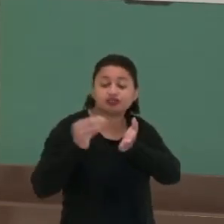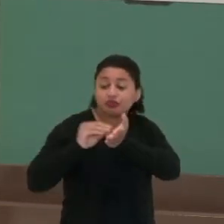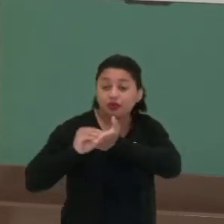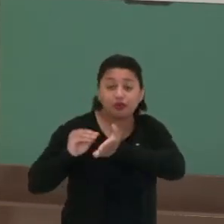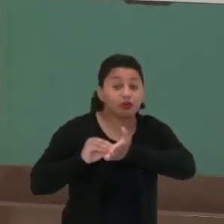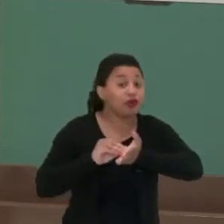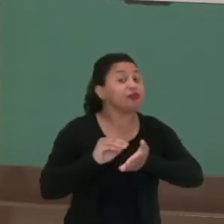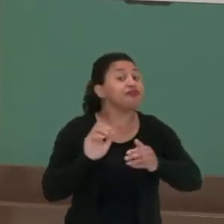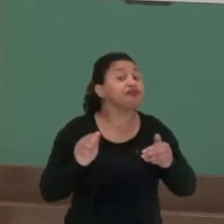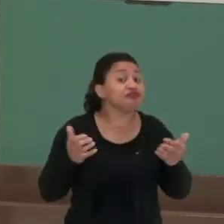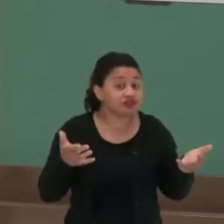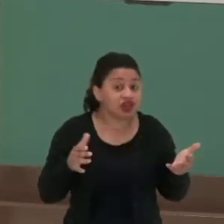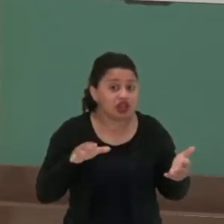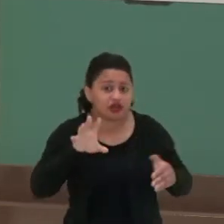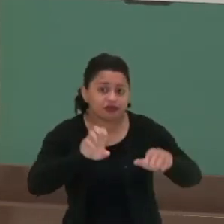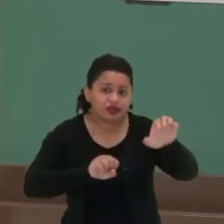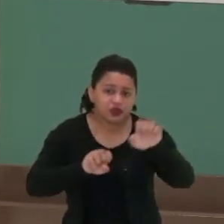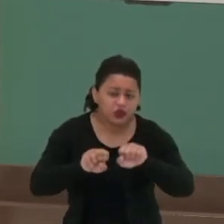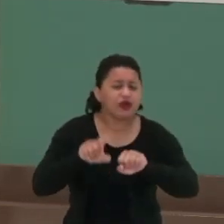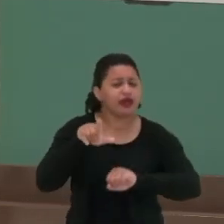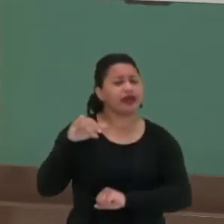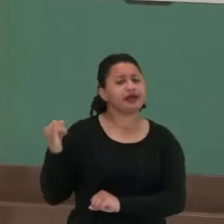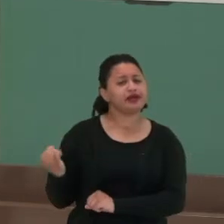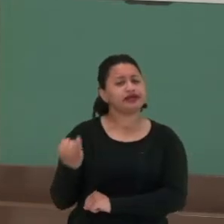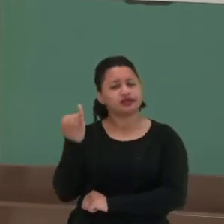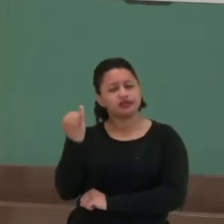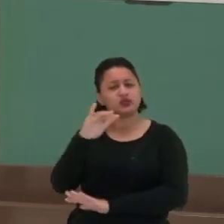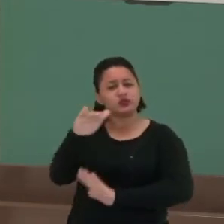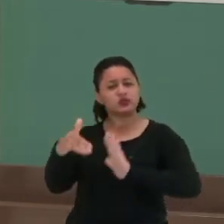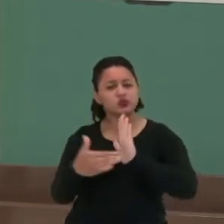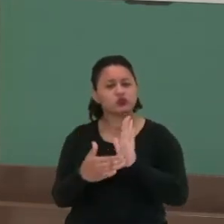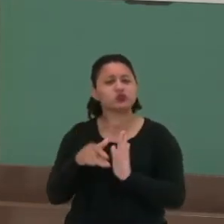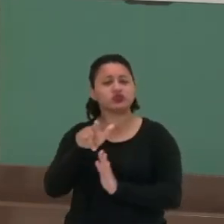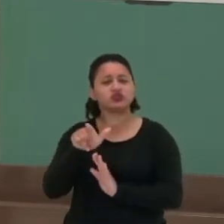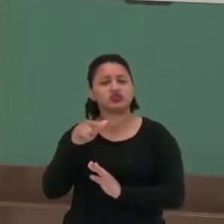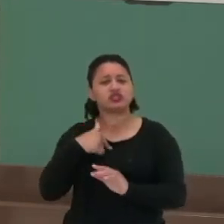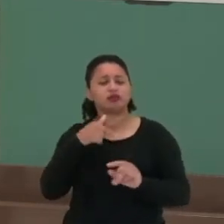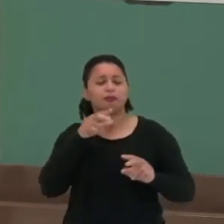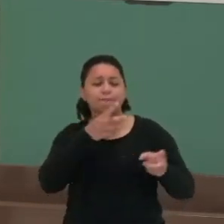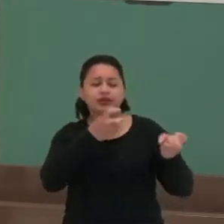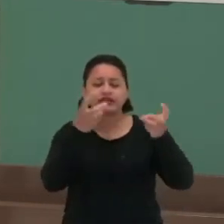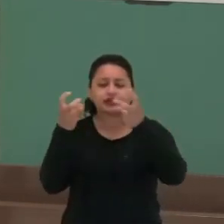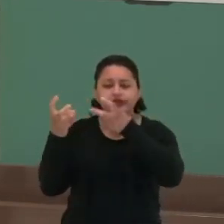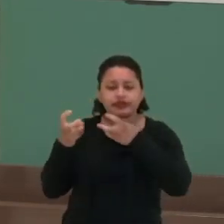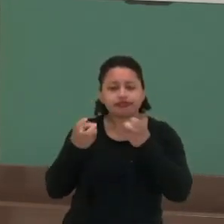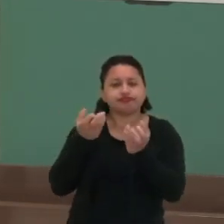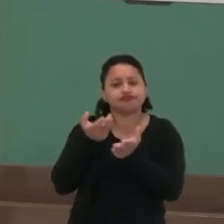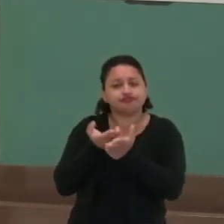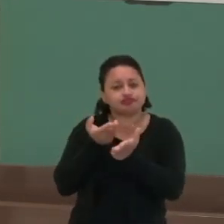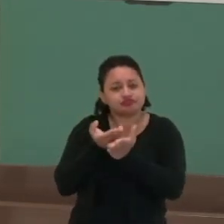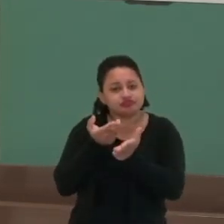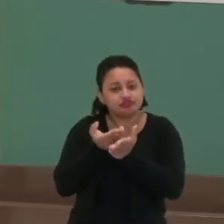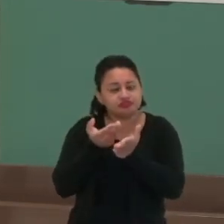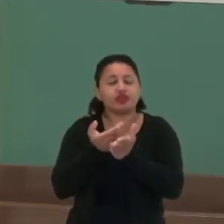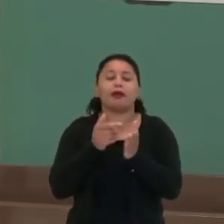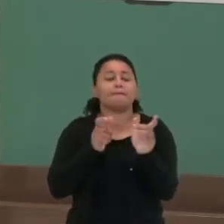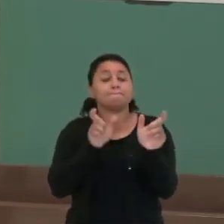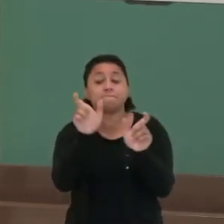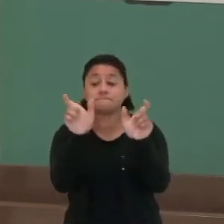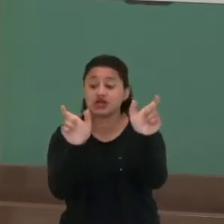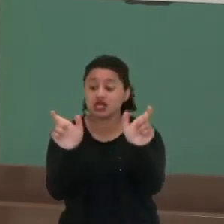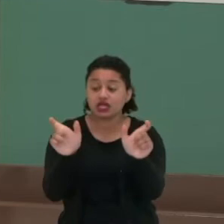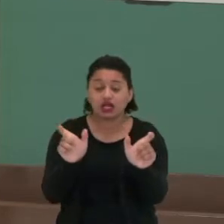registros? É super importante. Tudo o que você observar nessa aula,